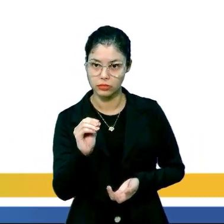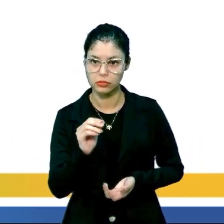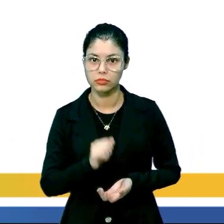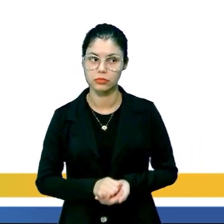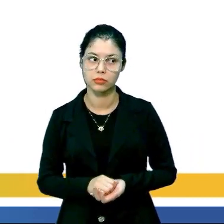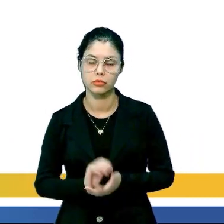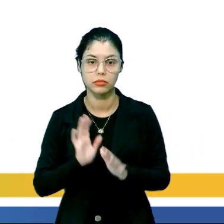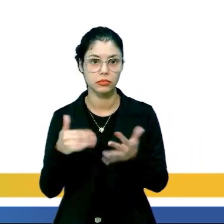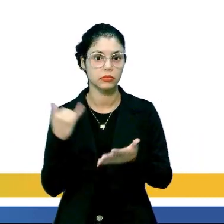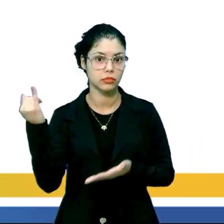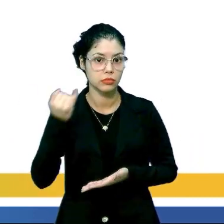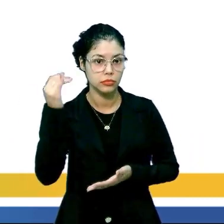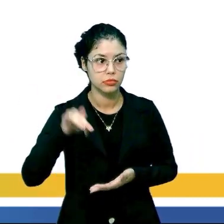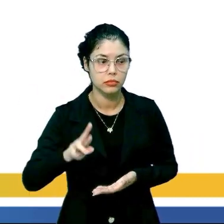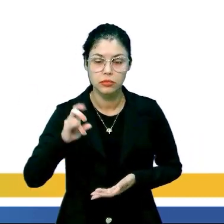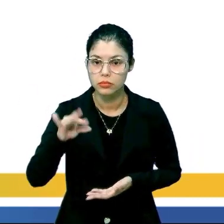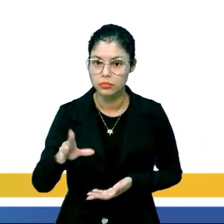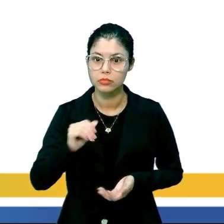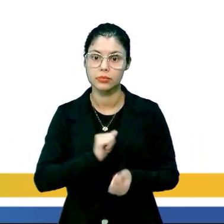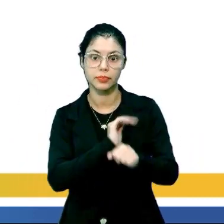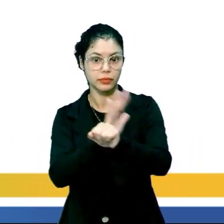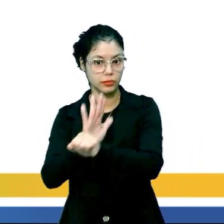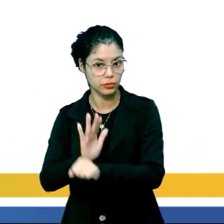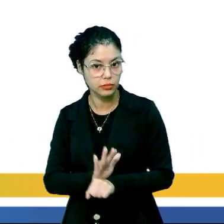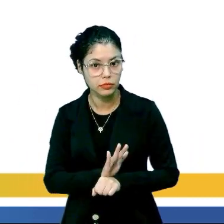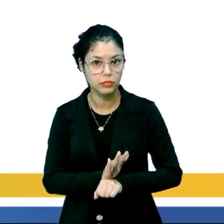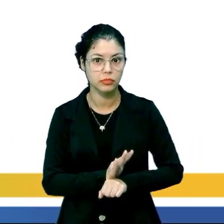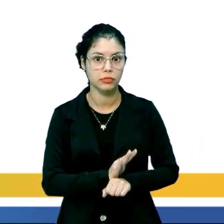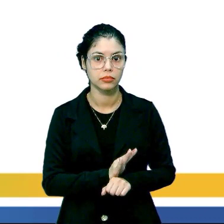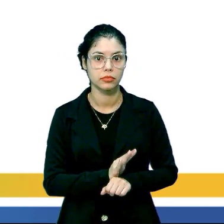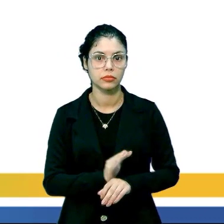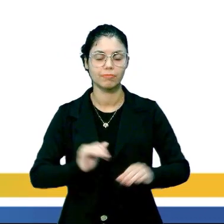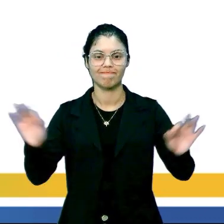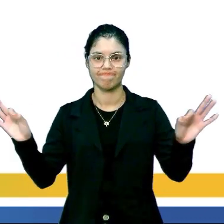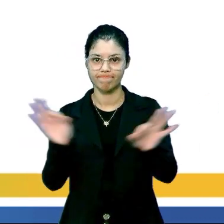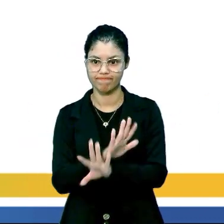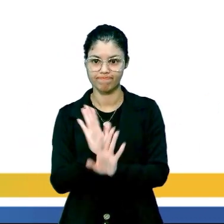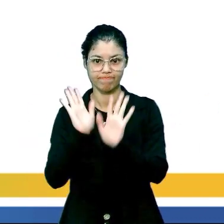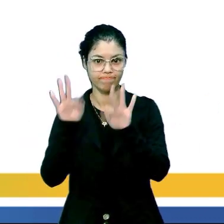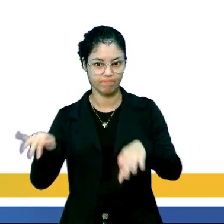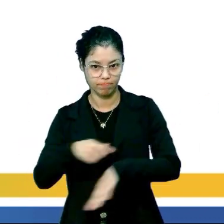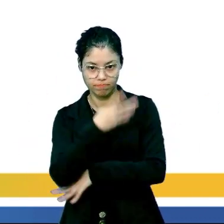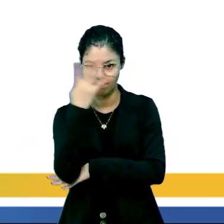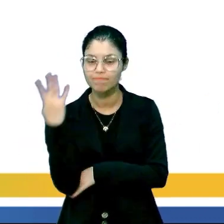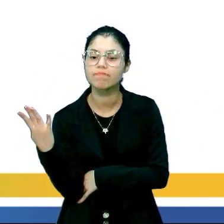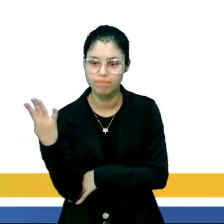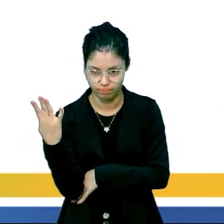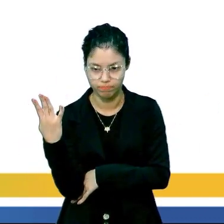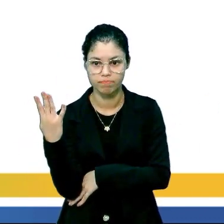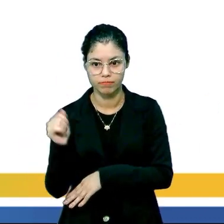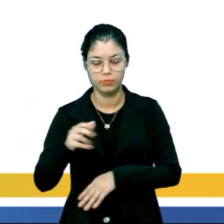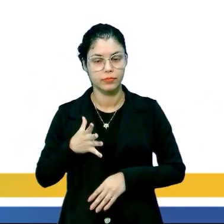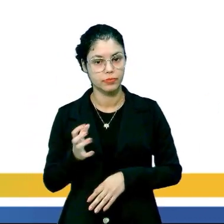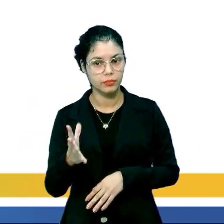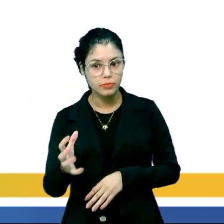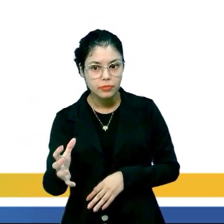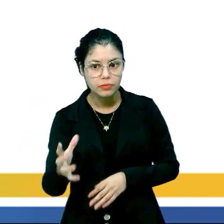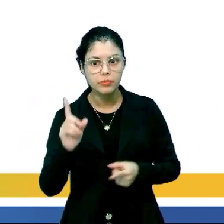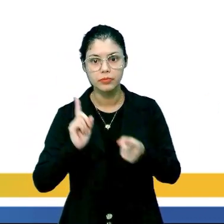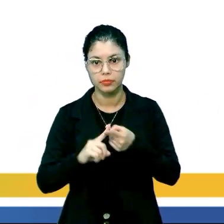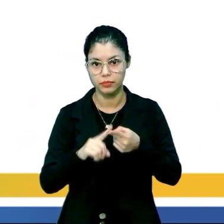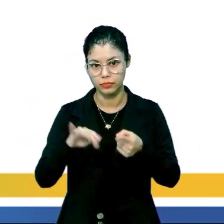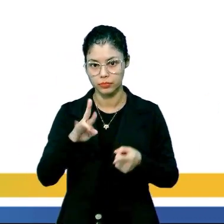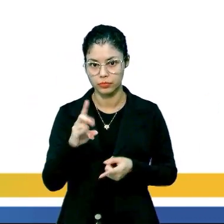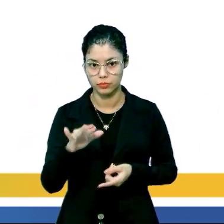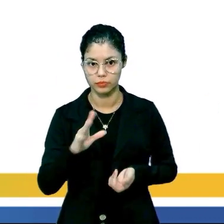certo? Qual é a função dos neutrófilos? Ajudar a destruir essa quantidade de bactérias. Por quê? Porque o